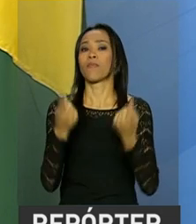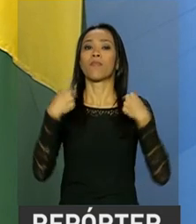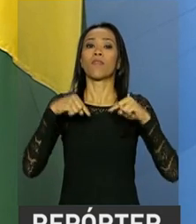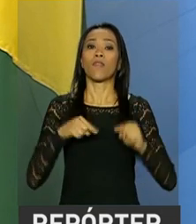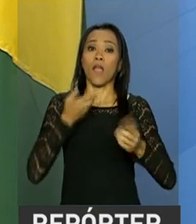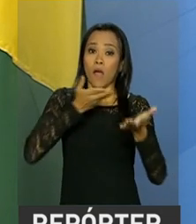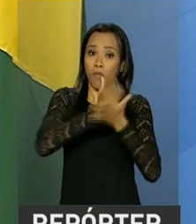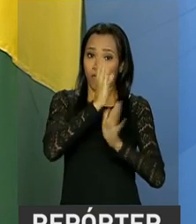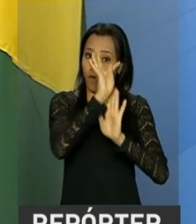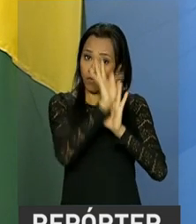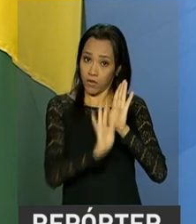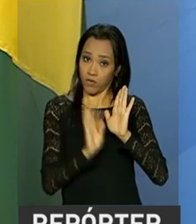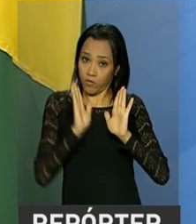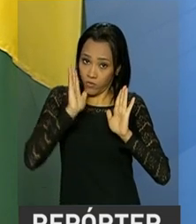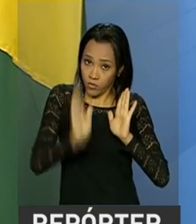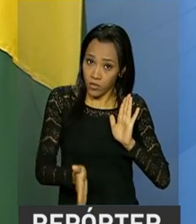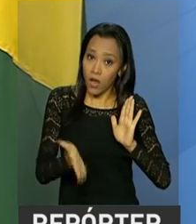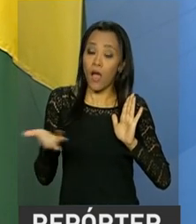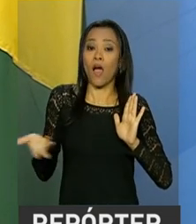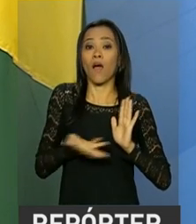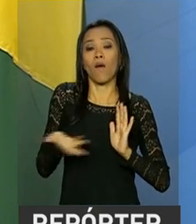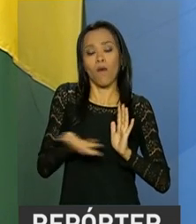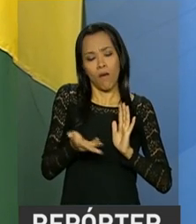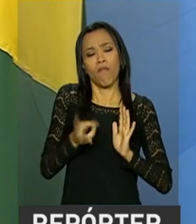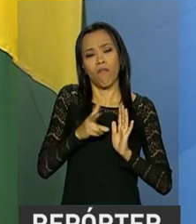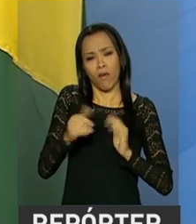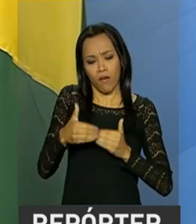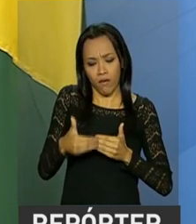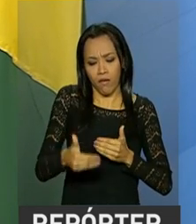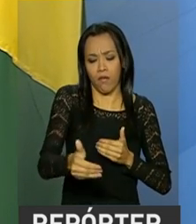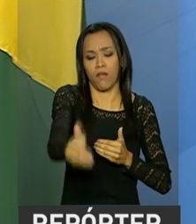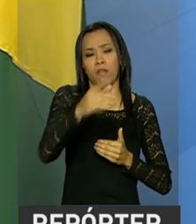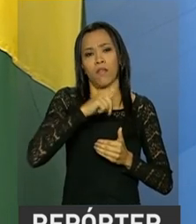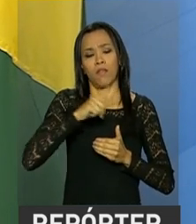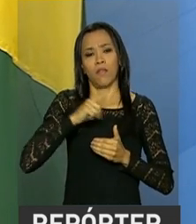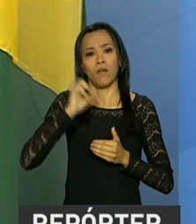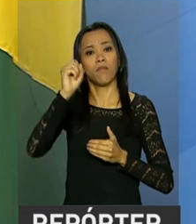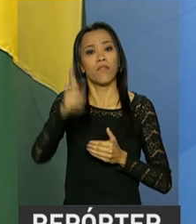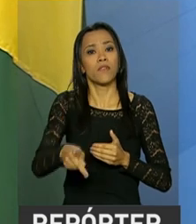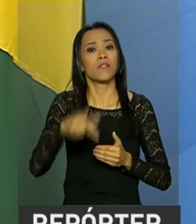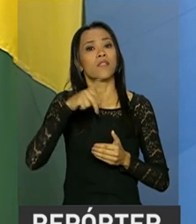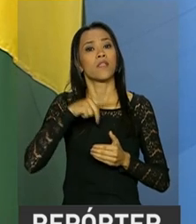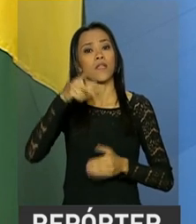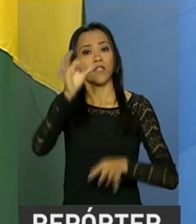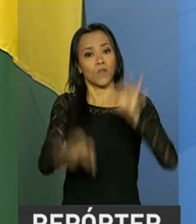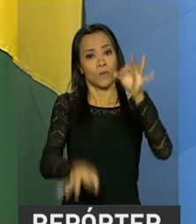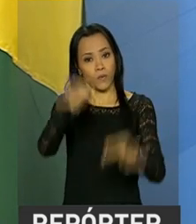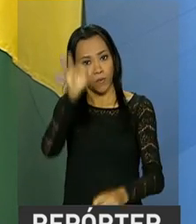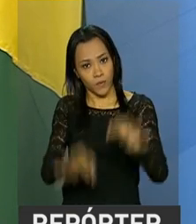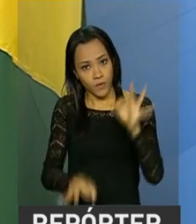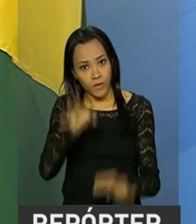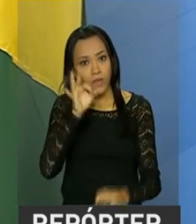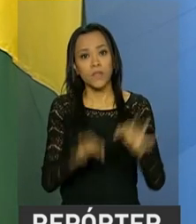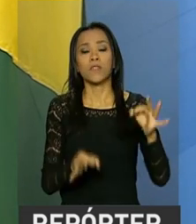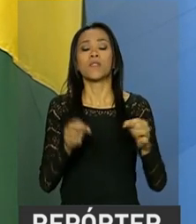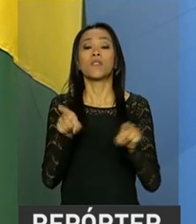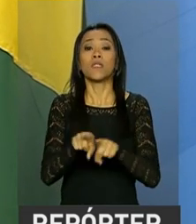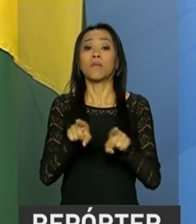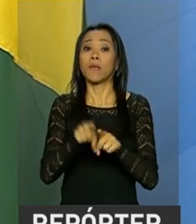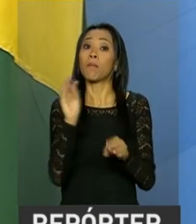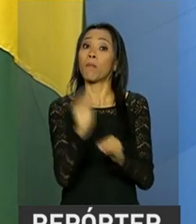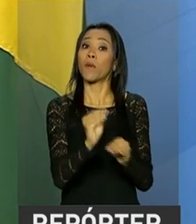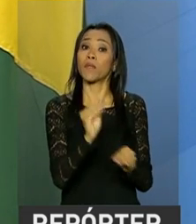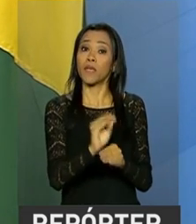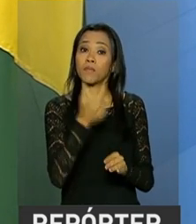Aprovado o texto, teremos uma previdência que promove a justiça e, sobretudo, protege os